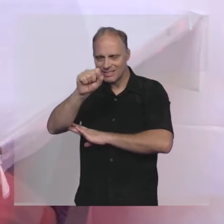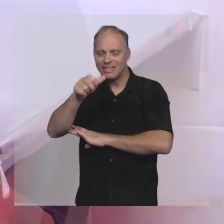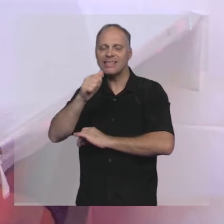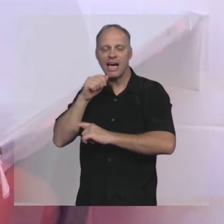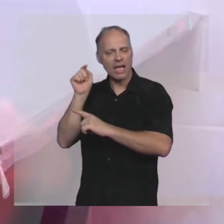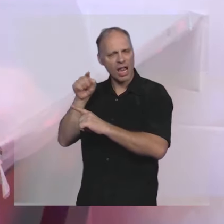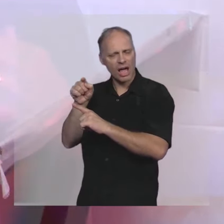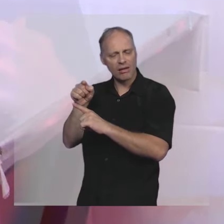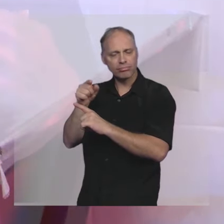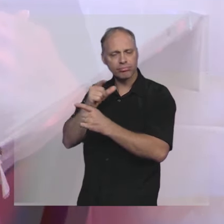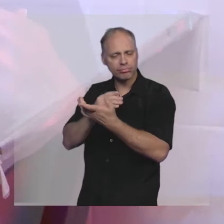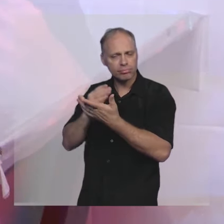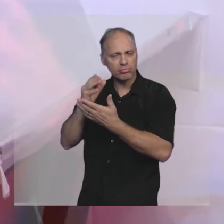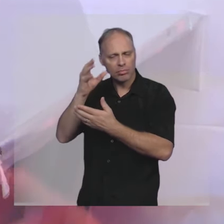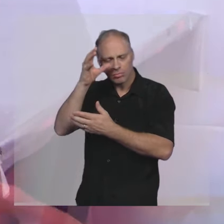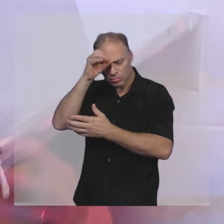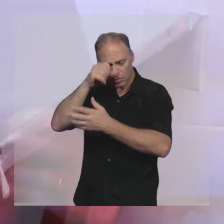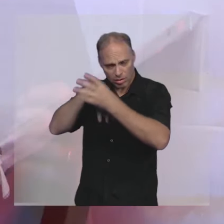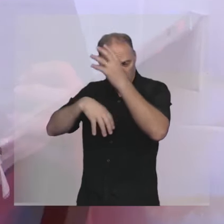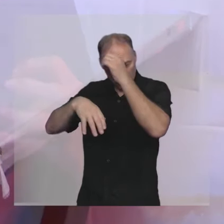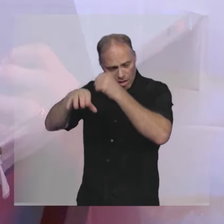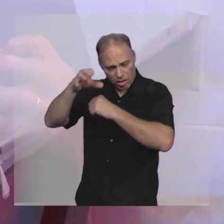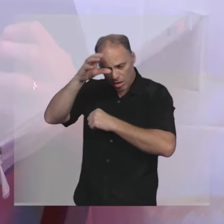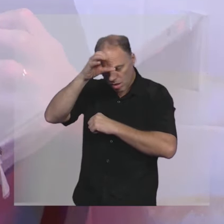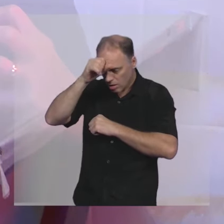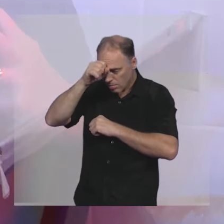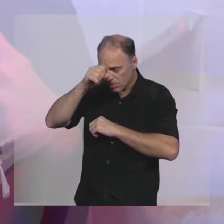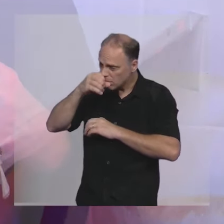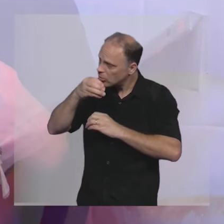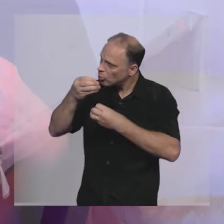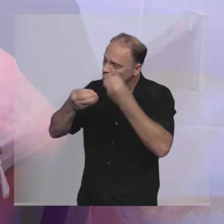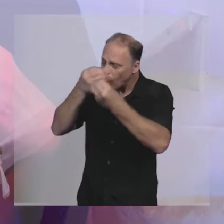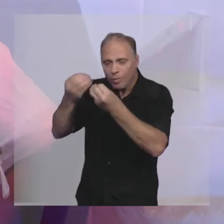aprendi a criar,